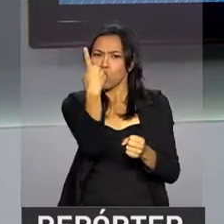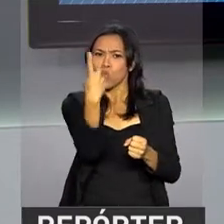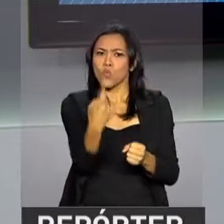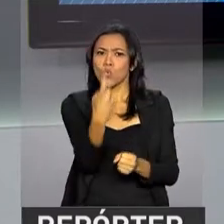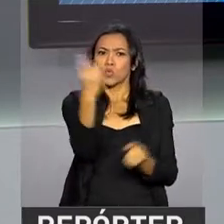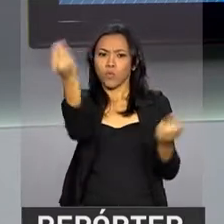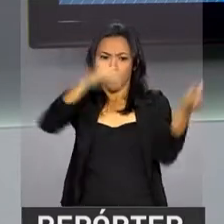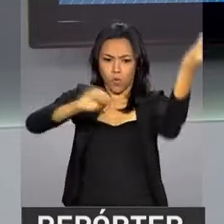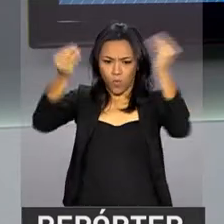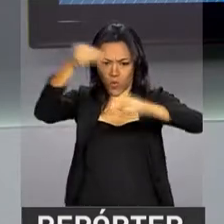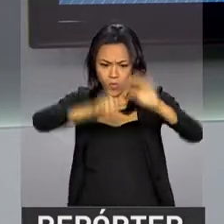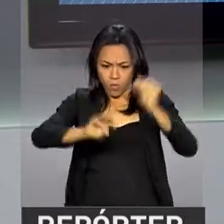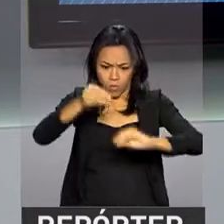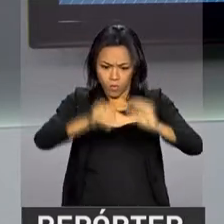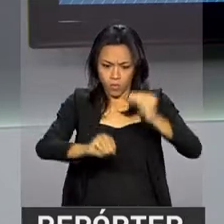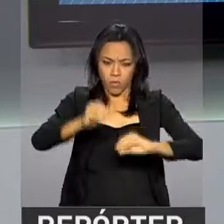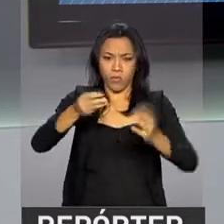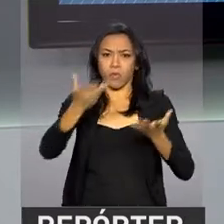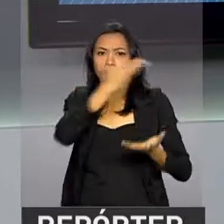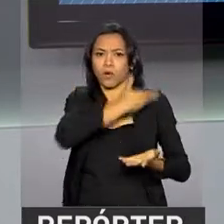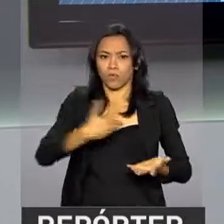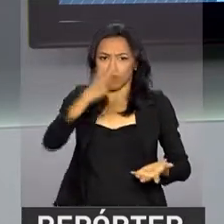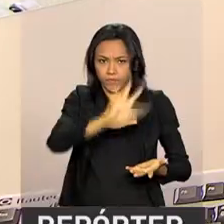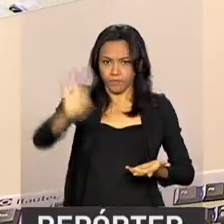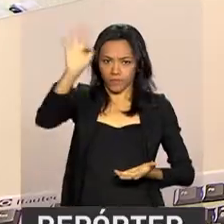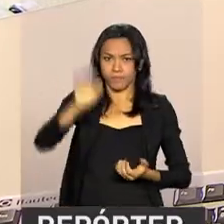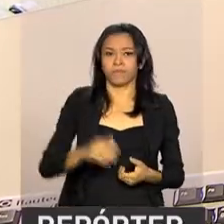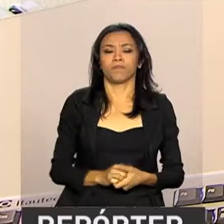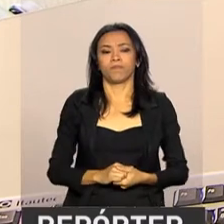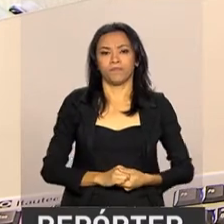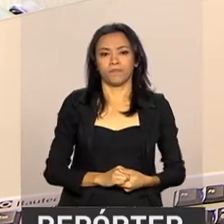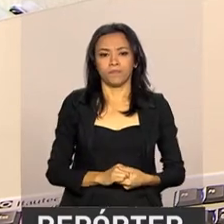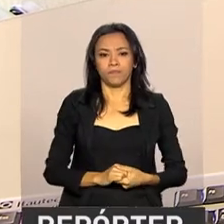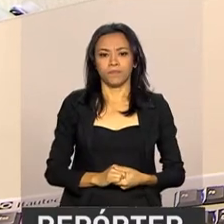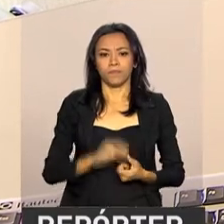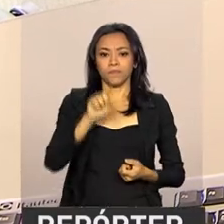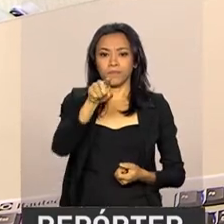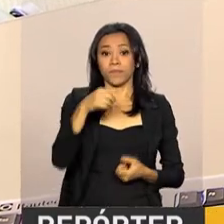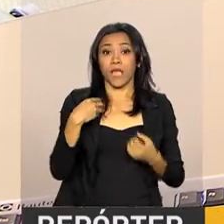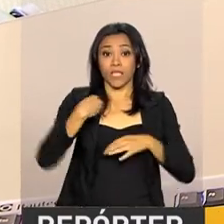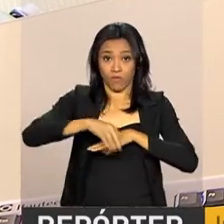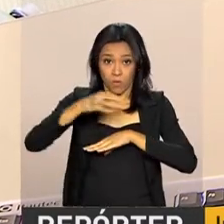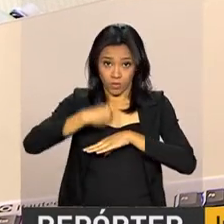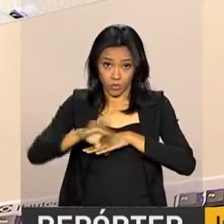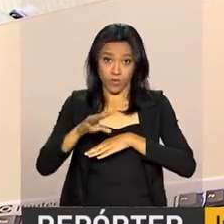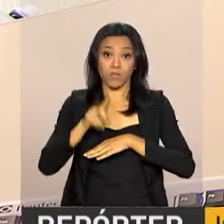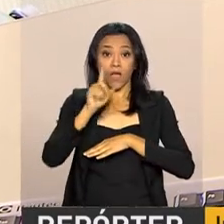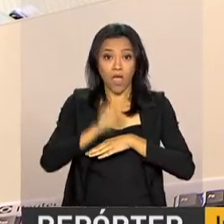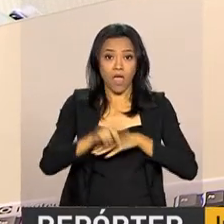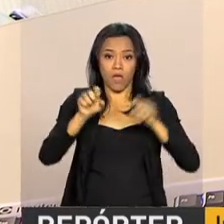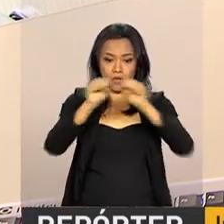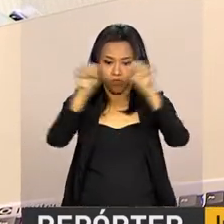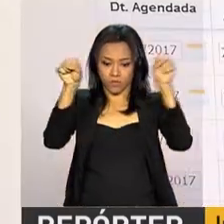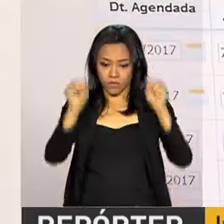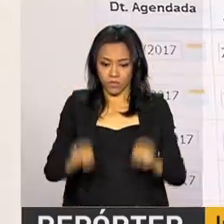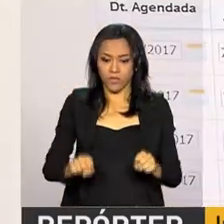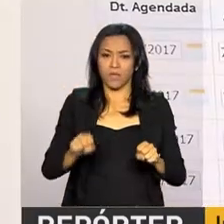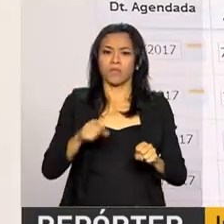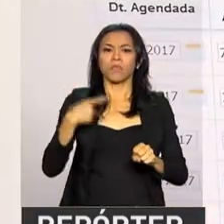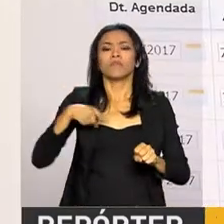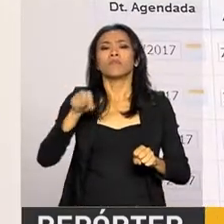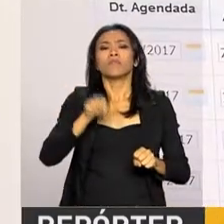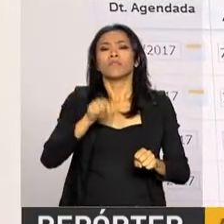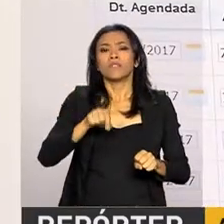estados e municípios ao sistema nacional as informações vão ser integradas na base nacional de dados